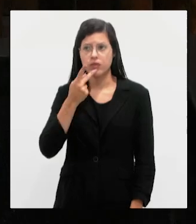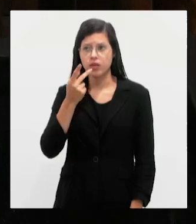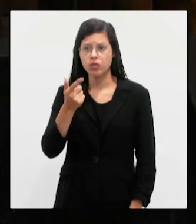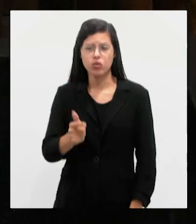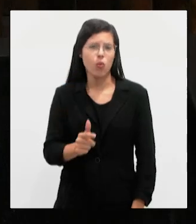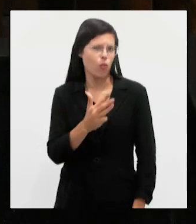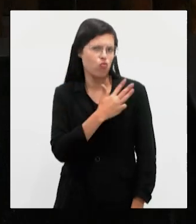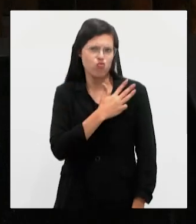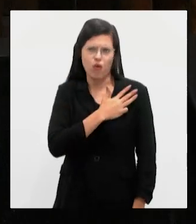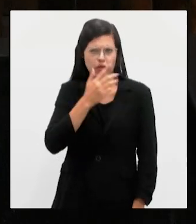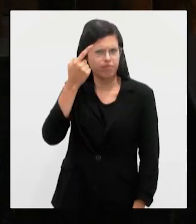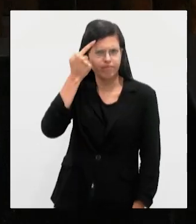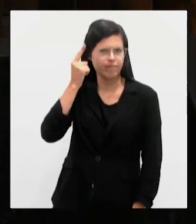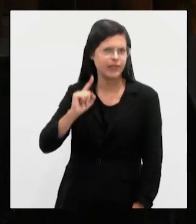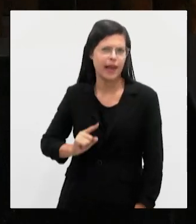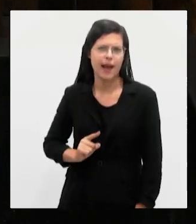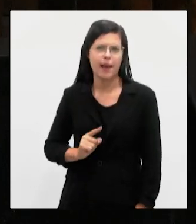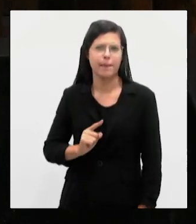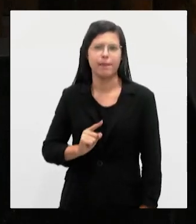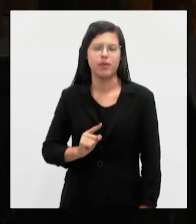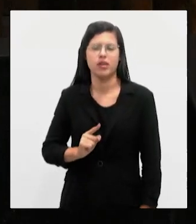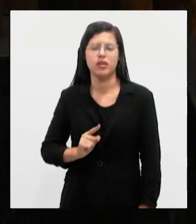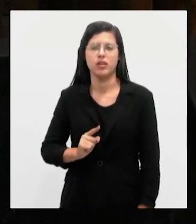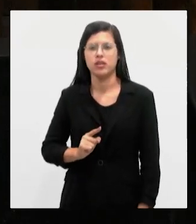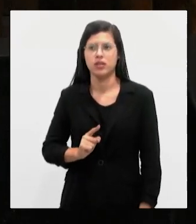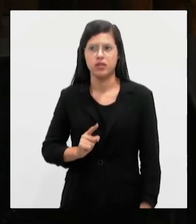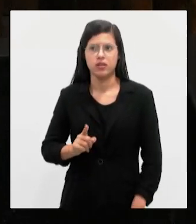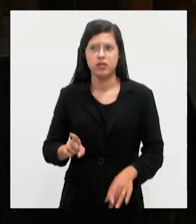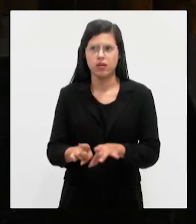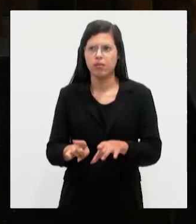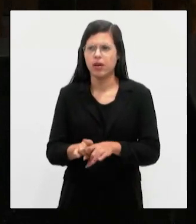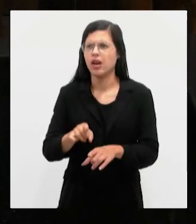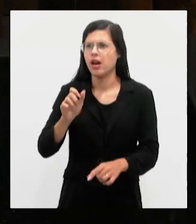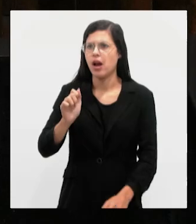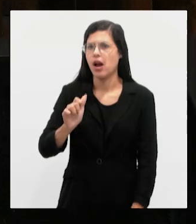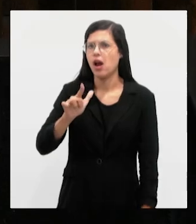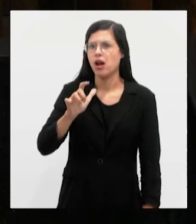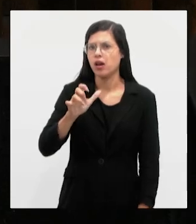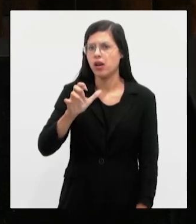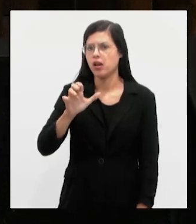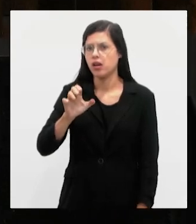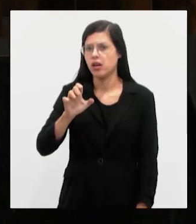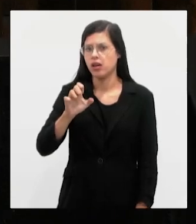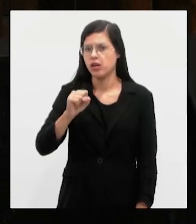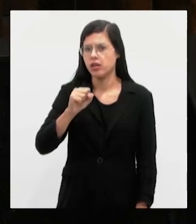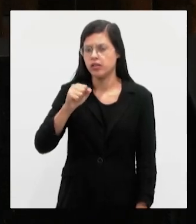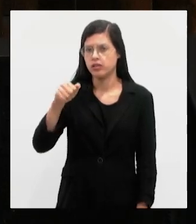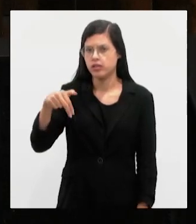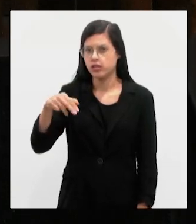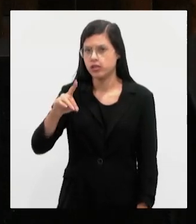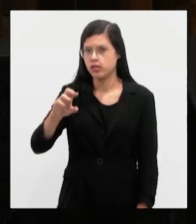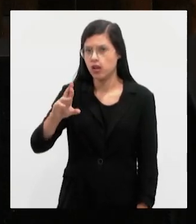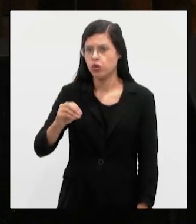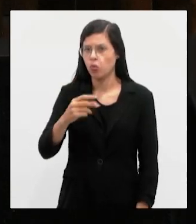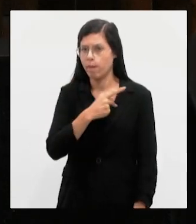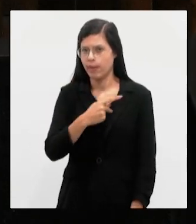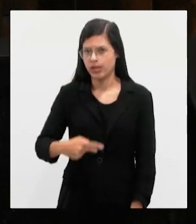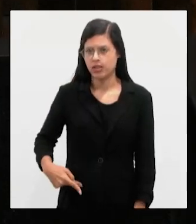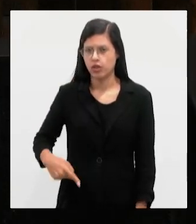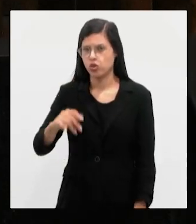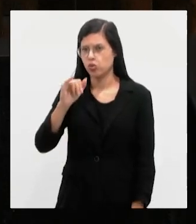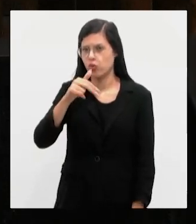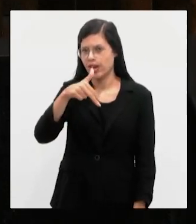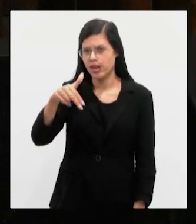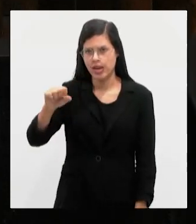deve saber, o Lula não deve saber, o Alessandro, que é o presidente do INSS, não deve saber, ninguém sabe de nada,